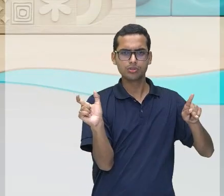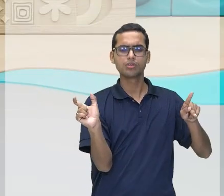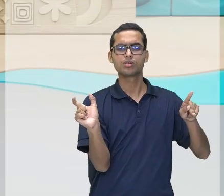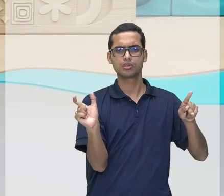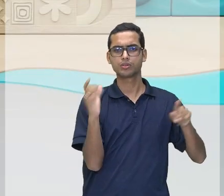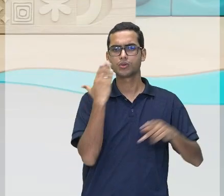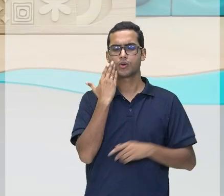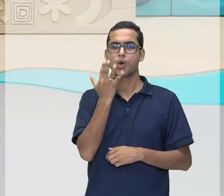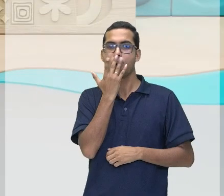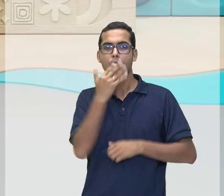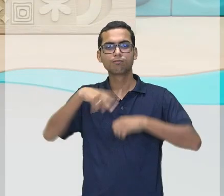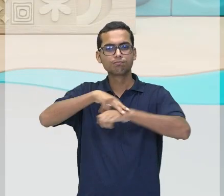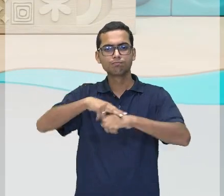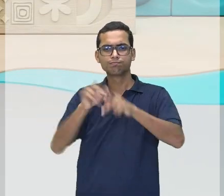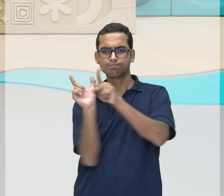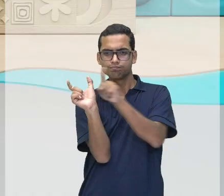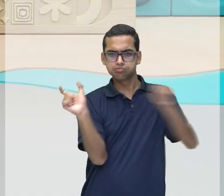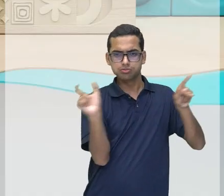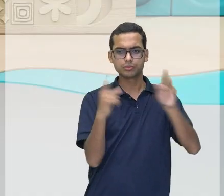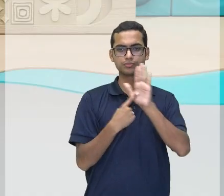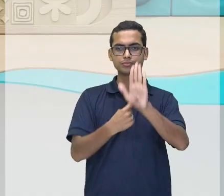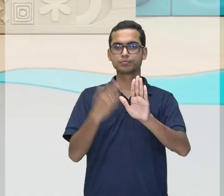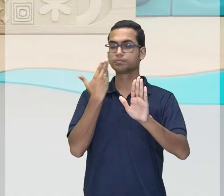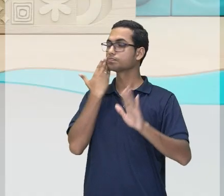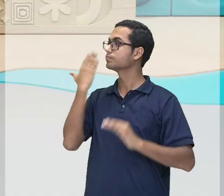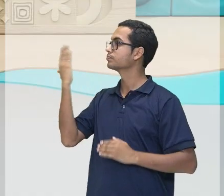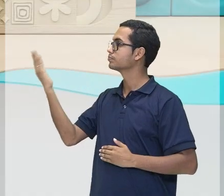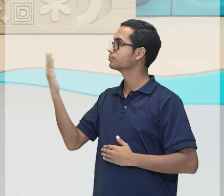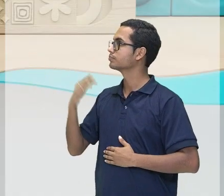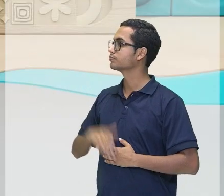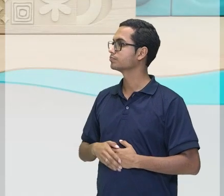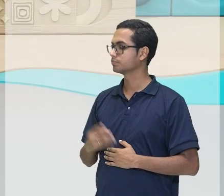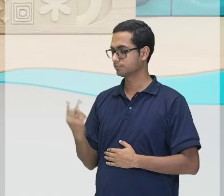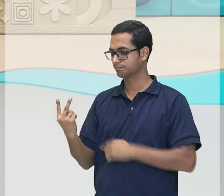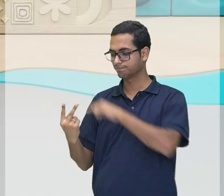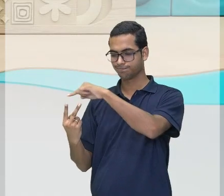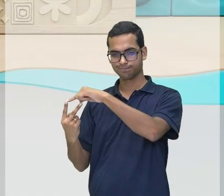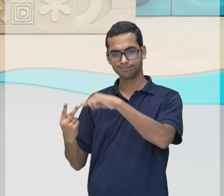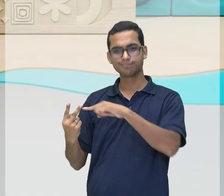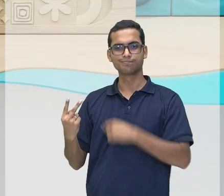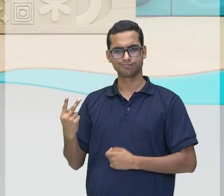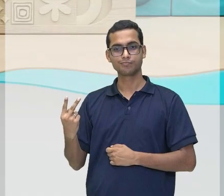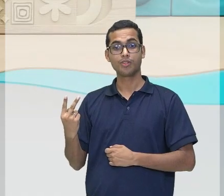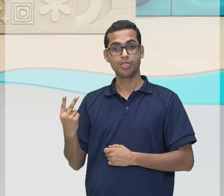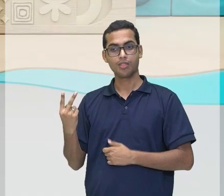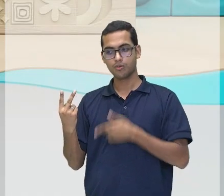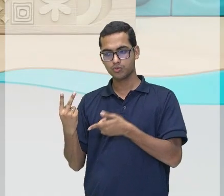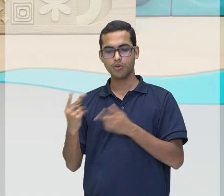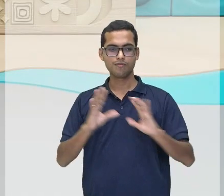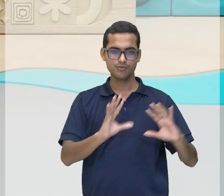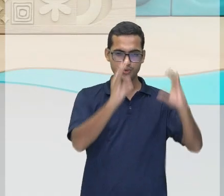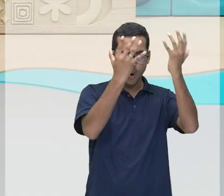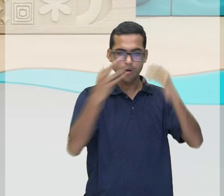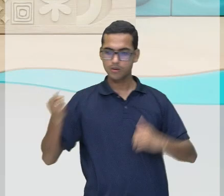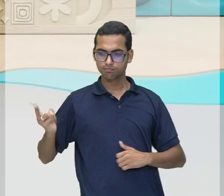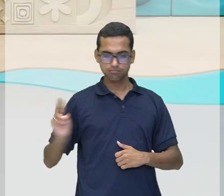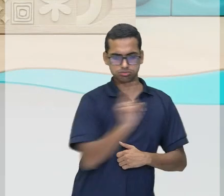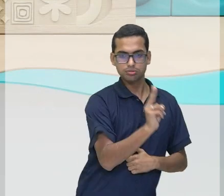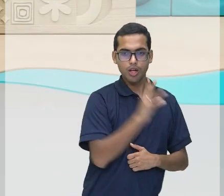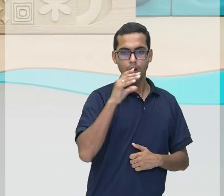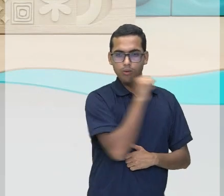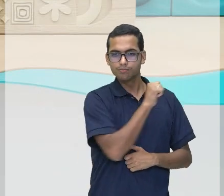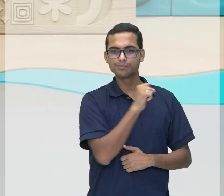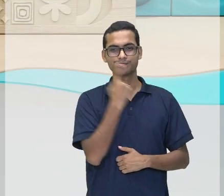o predicado, é uma informação declarada sobre o sujeito. Eles, tanto Alice quanto João, querem chegar rápido ao evento. Entendido,